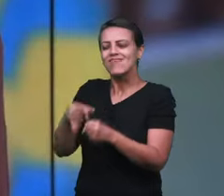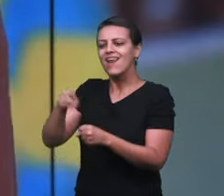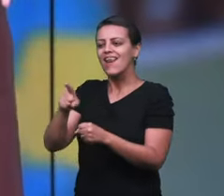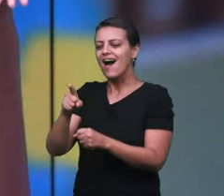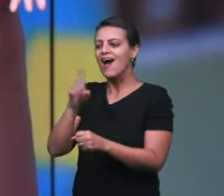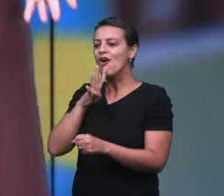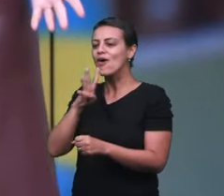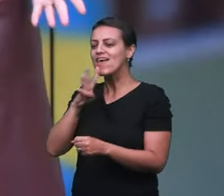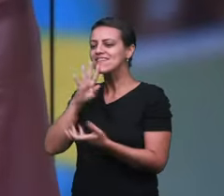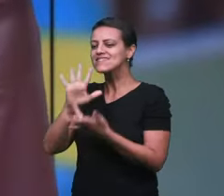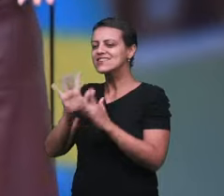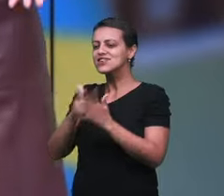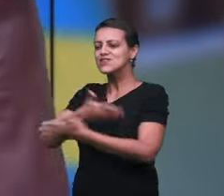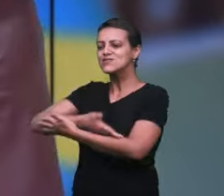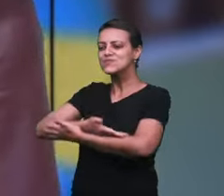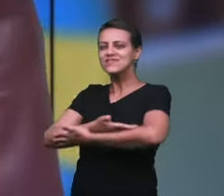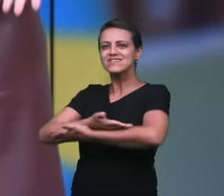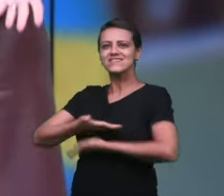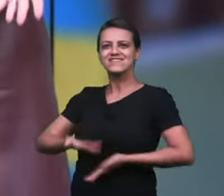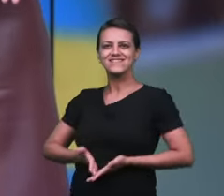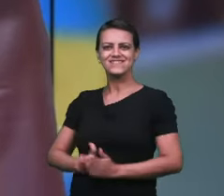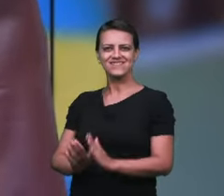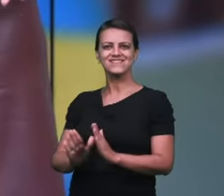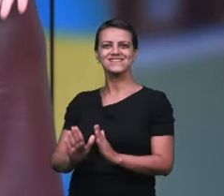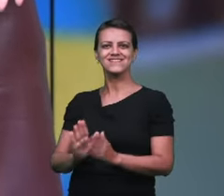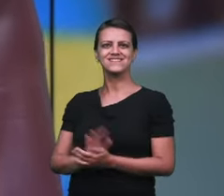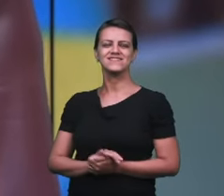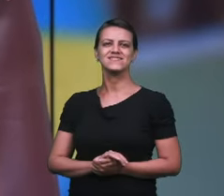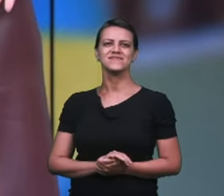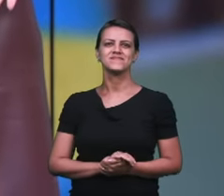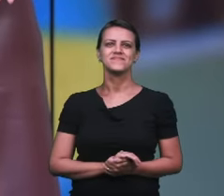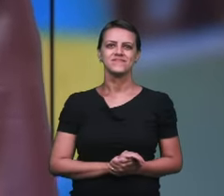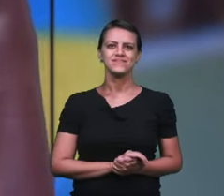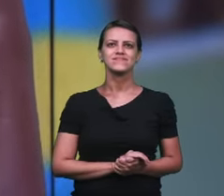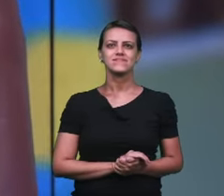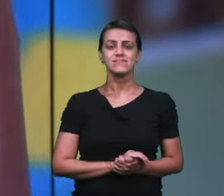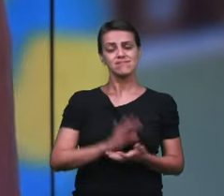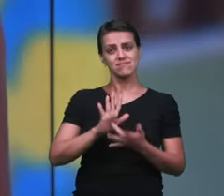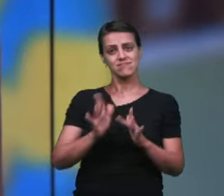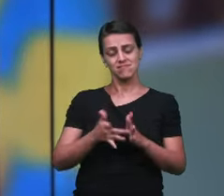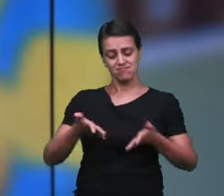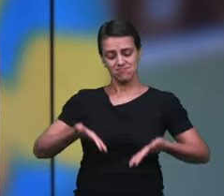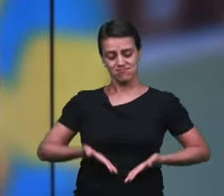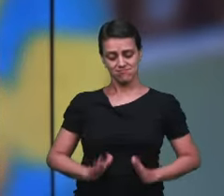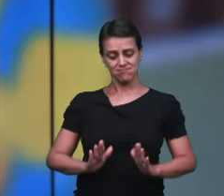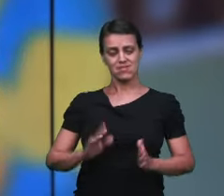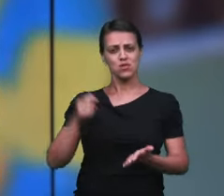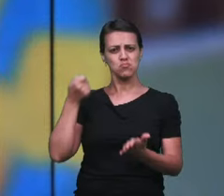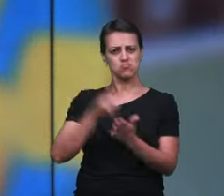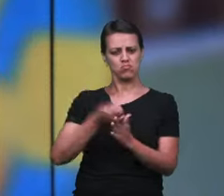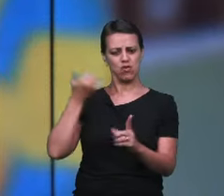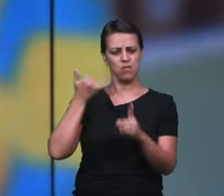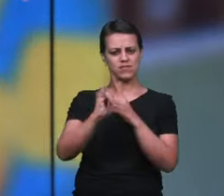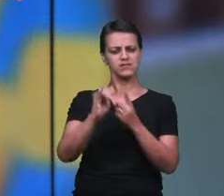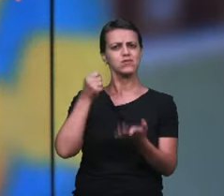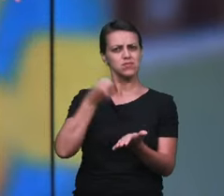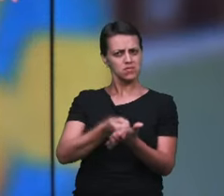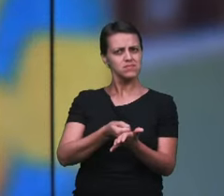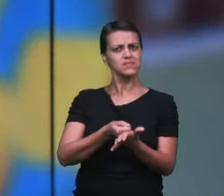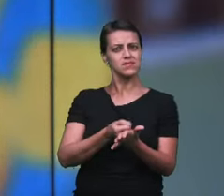Aleluia! O cumprimento da profecia do nascimento de Jesus nos traz um ensino muito